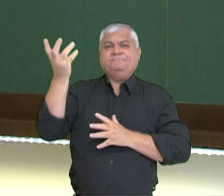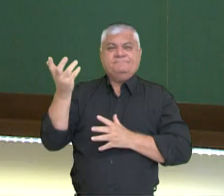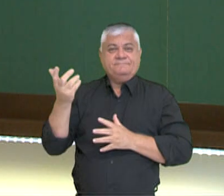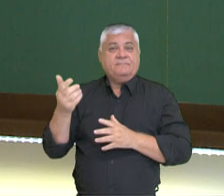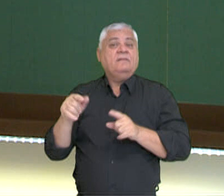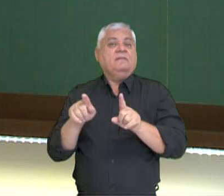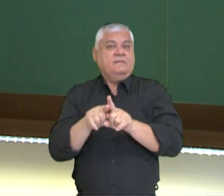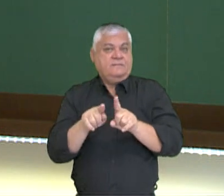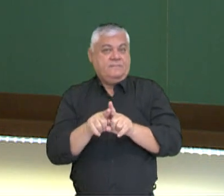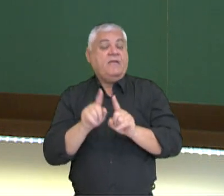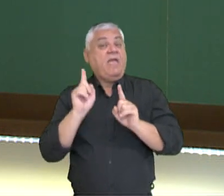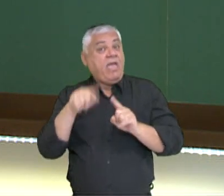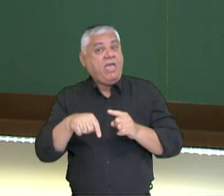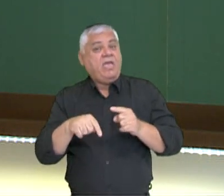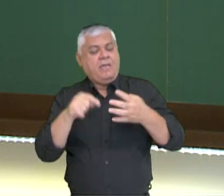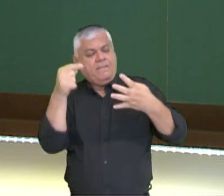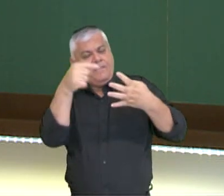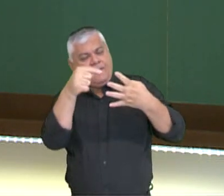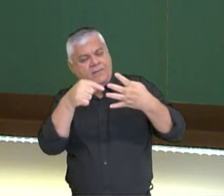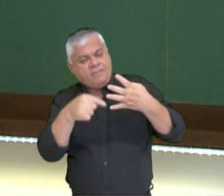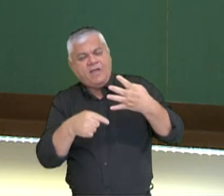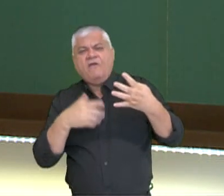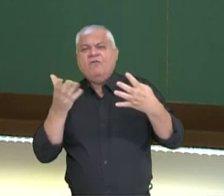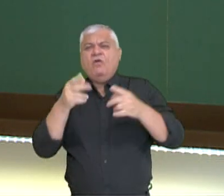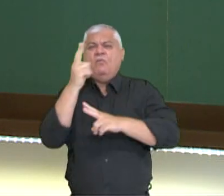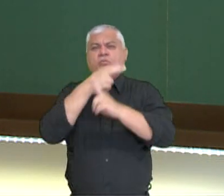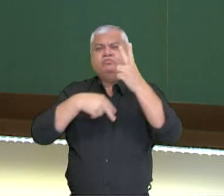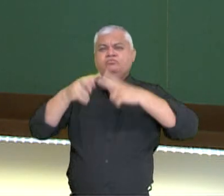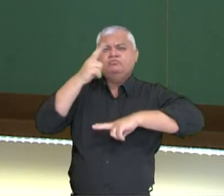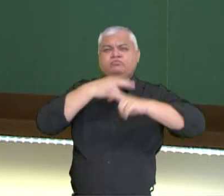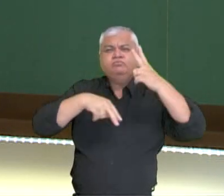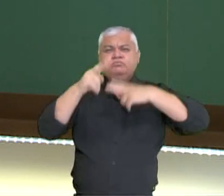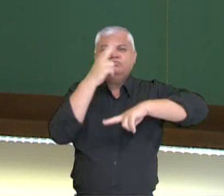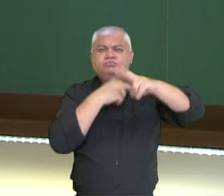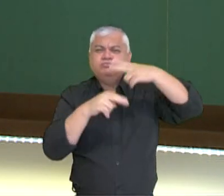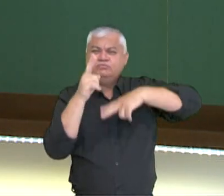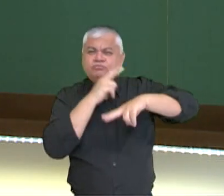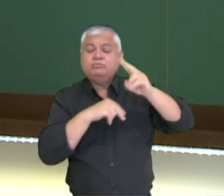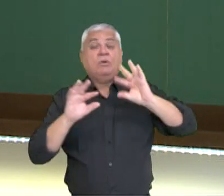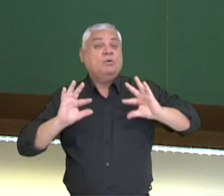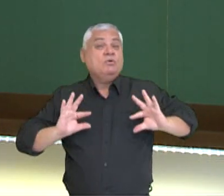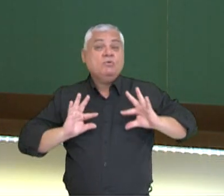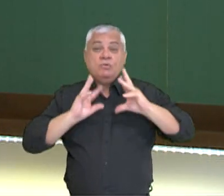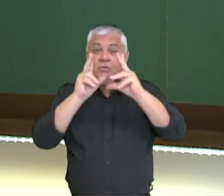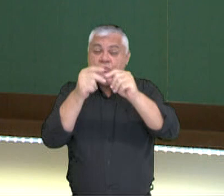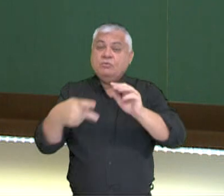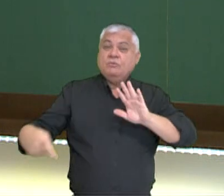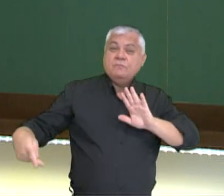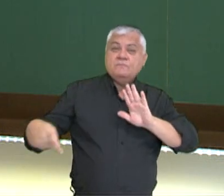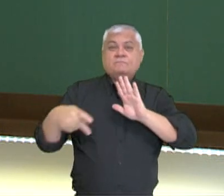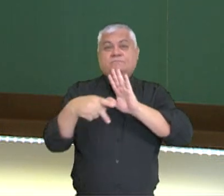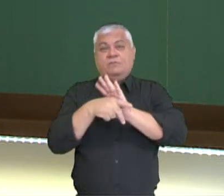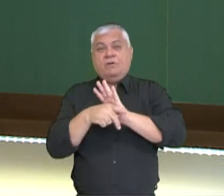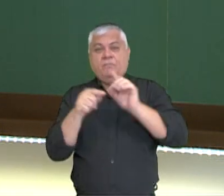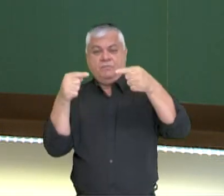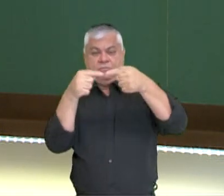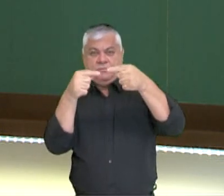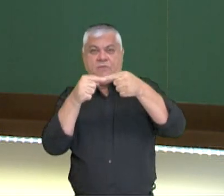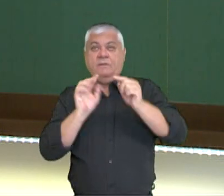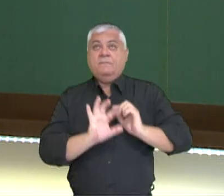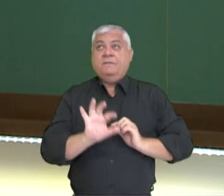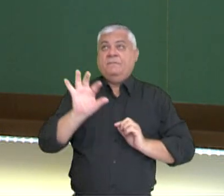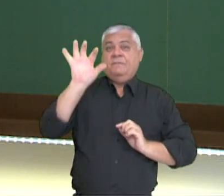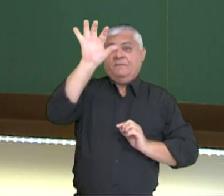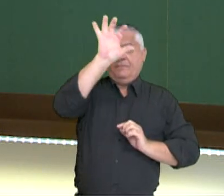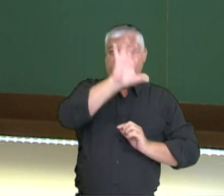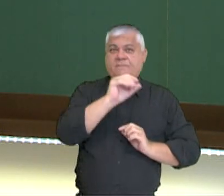períodos. Tudo isso, velocidade e intensidade dos ventos, tudo isso são características que vão determinar os tipos climáticos